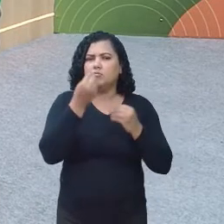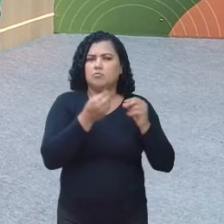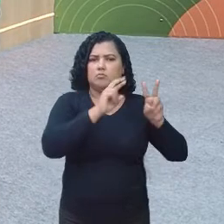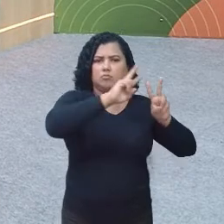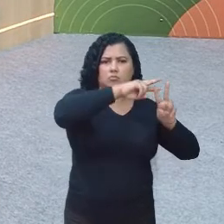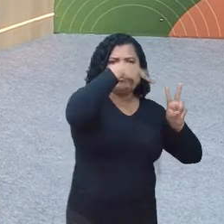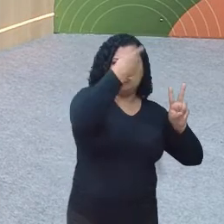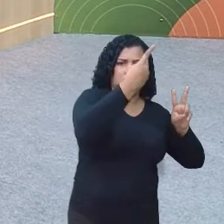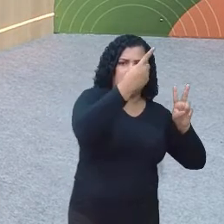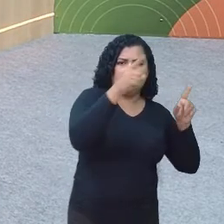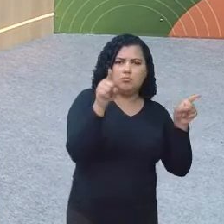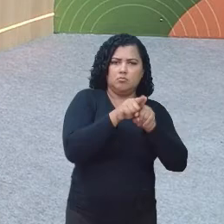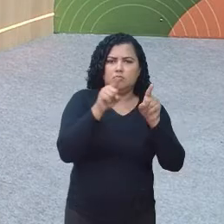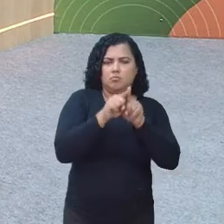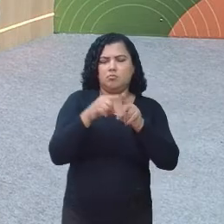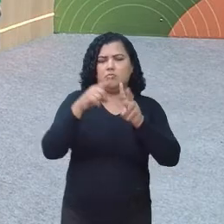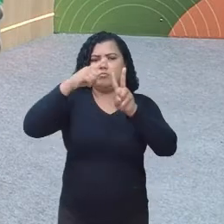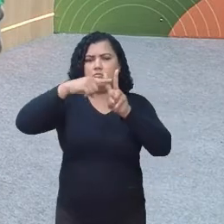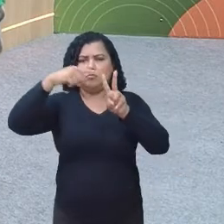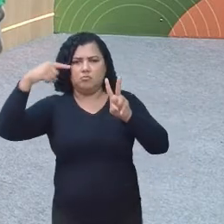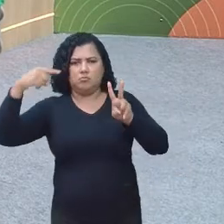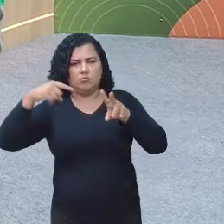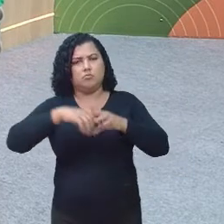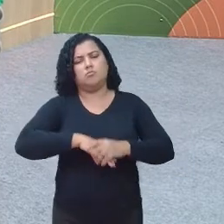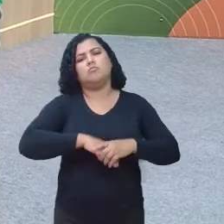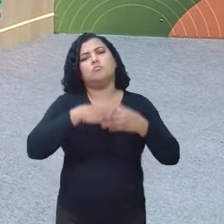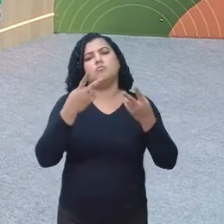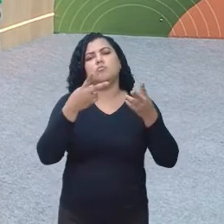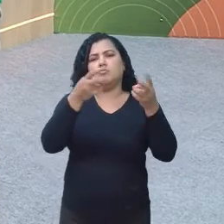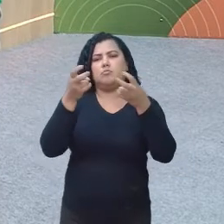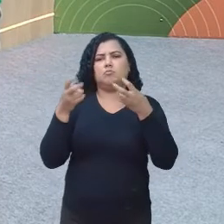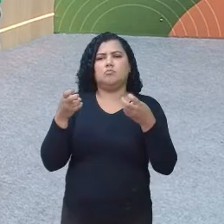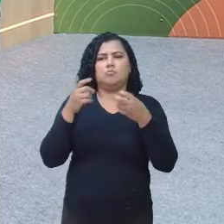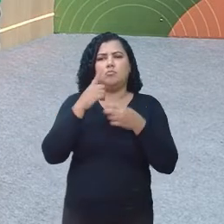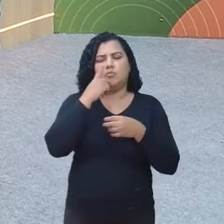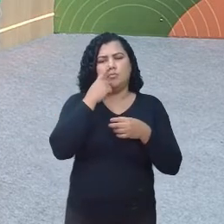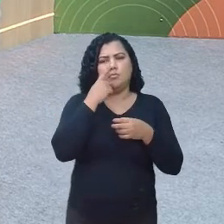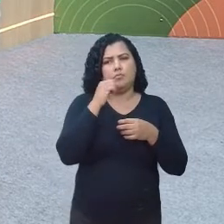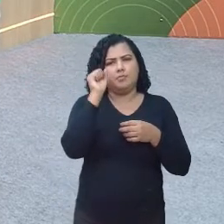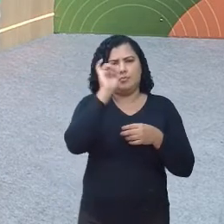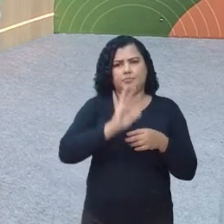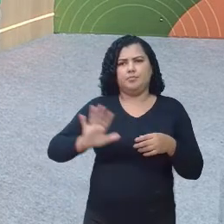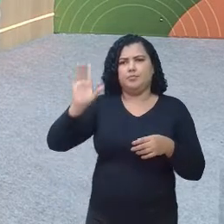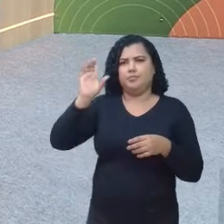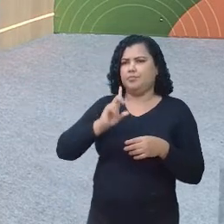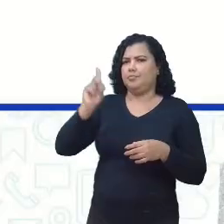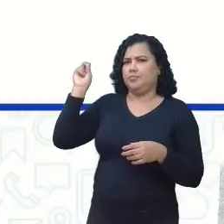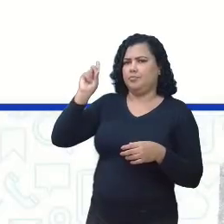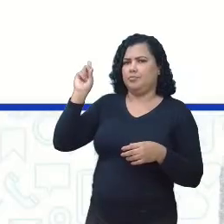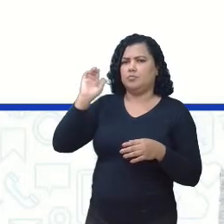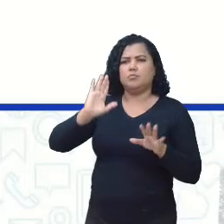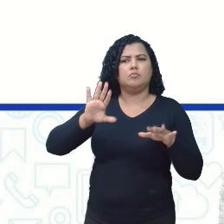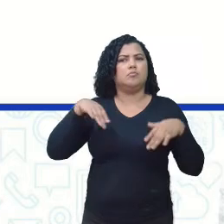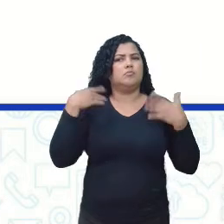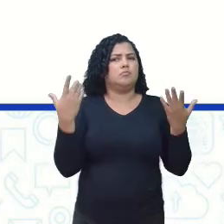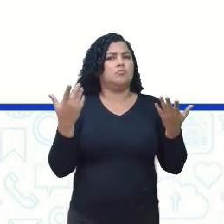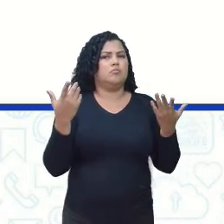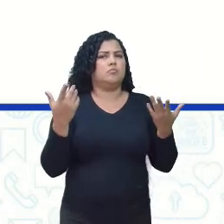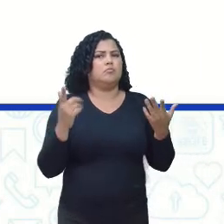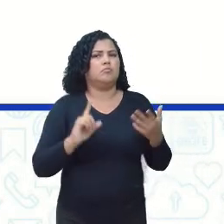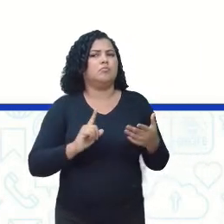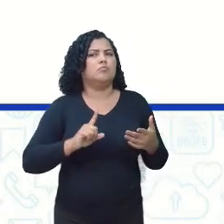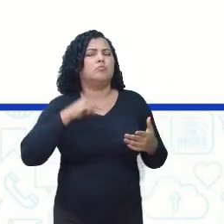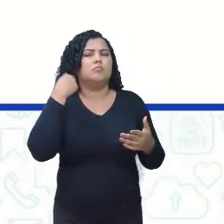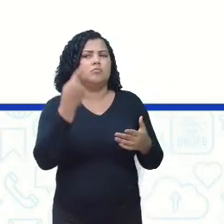volta, potenciação e radiciação. Então, observe que apele aí para a imagem visual, qual seria o próximo? Ou seja, quando eu passar